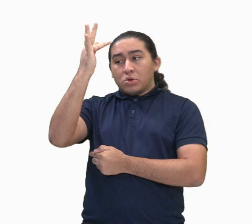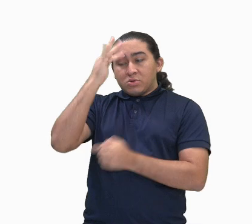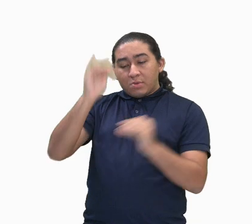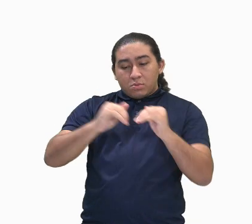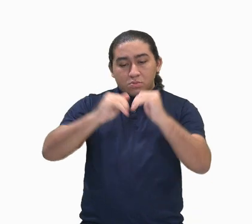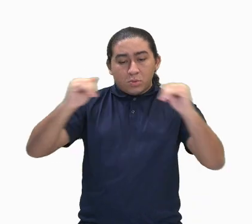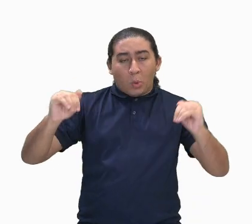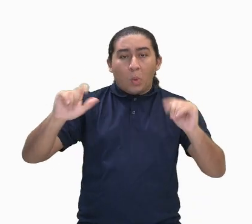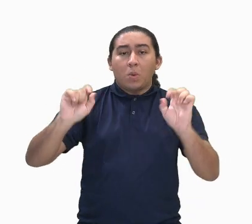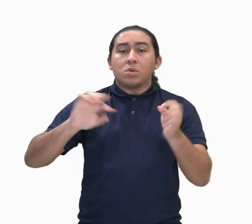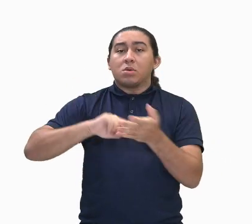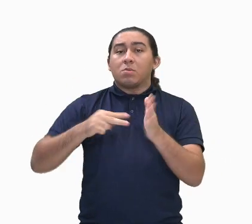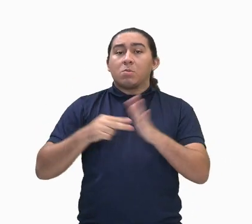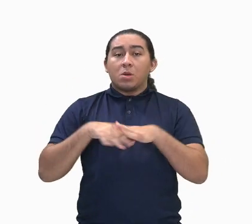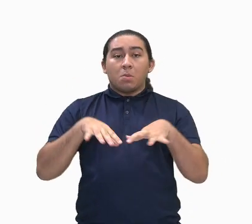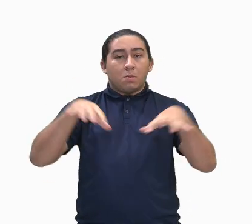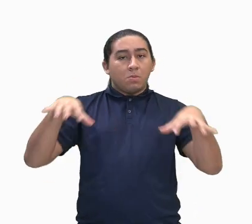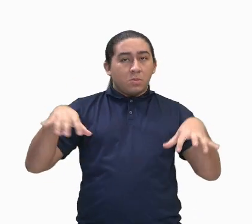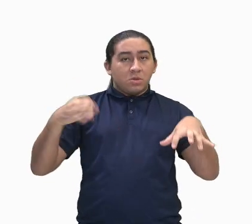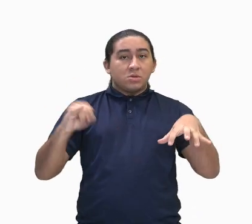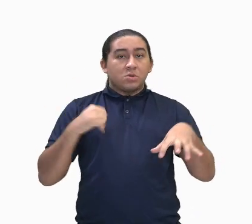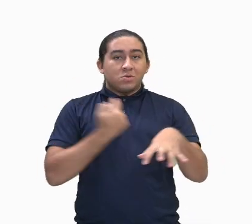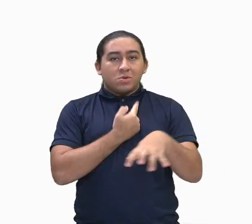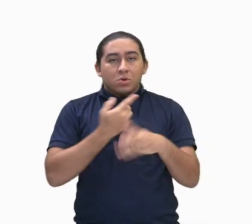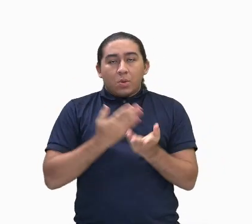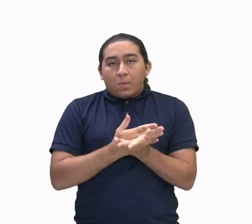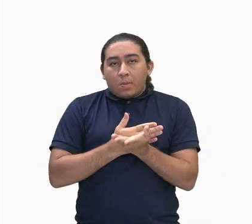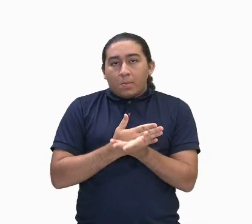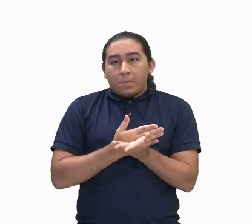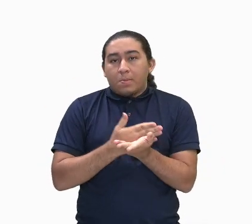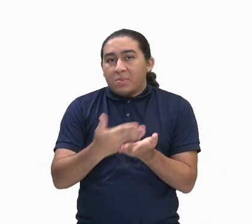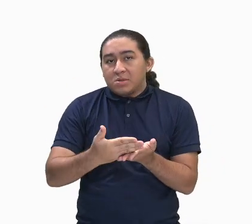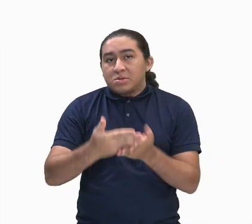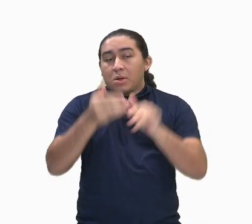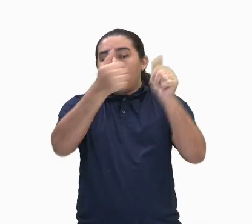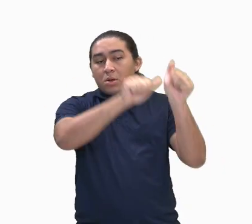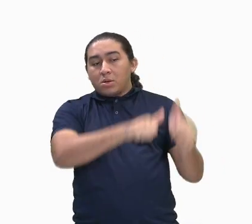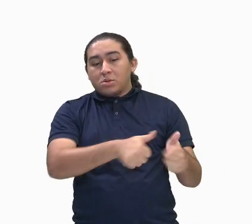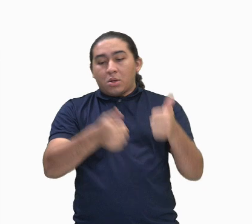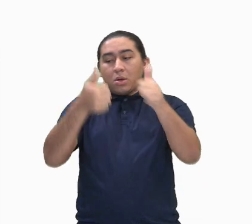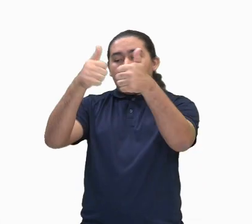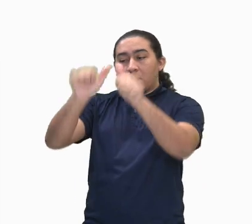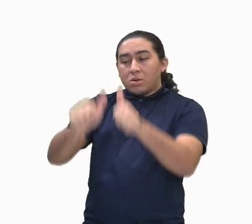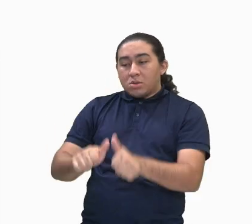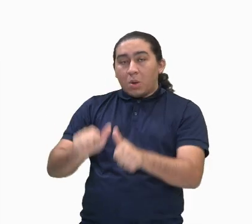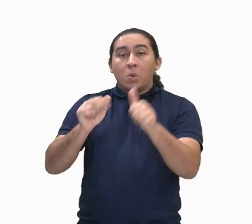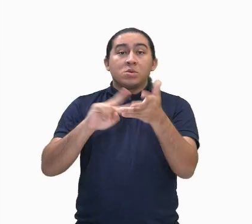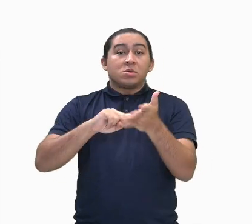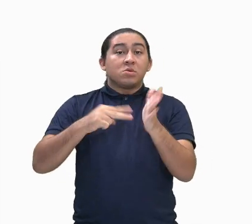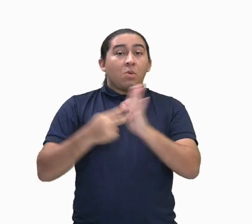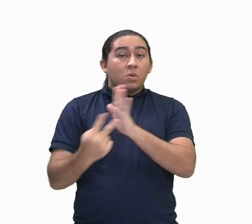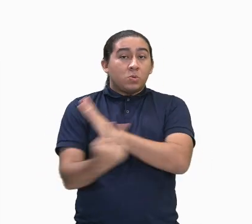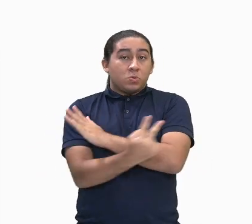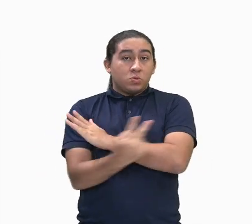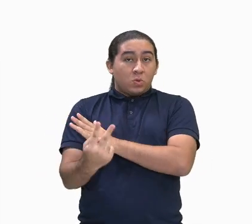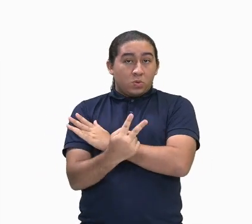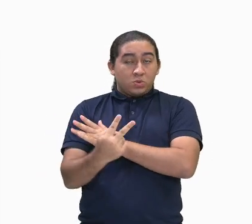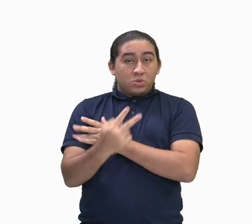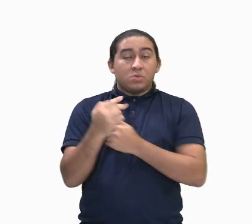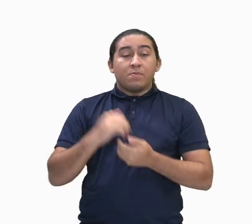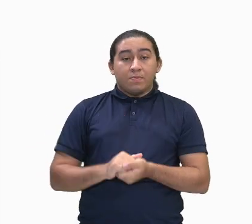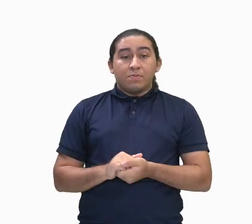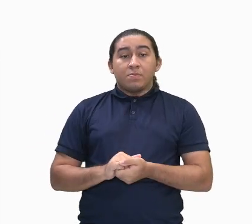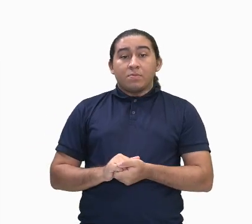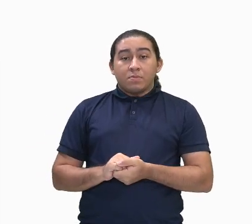pensamos nesses termos, quando a gente parte para analisar, né, o significado desses termos, filo,